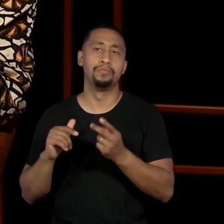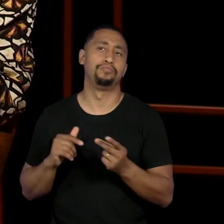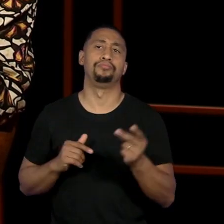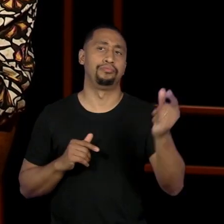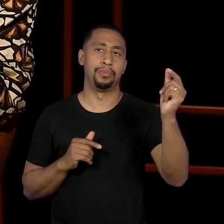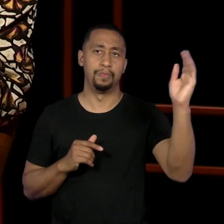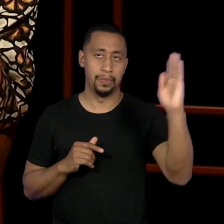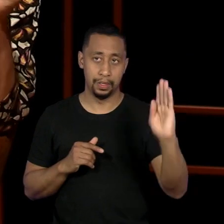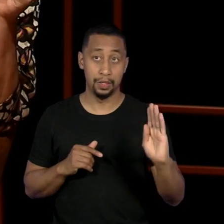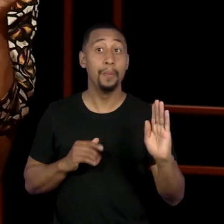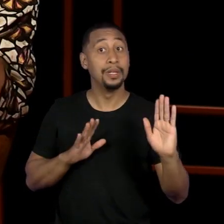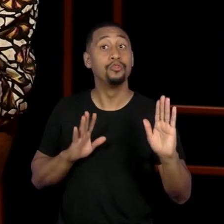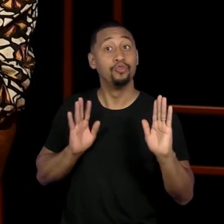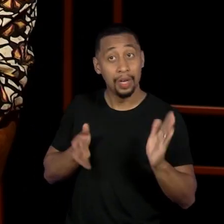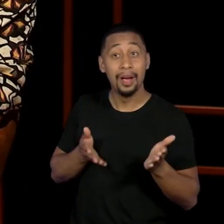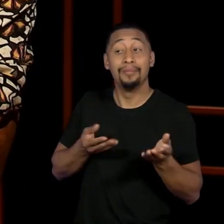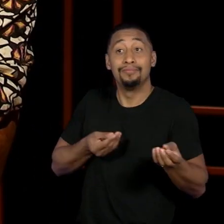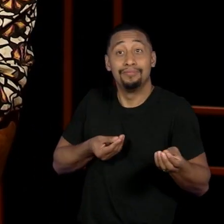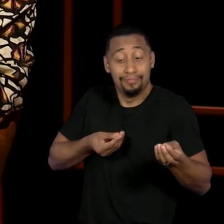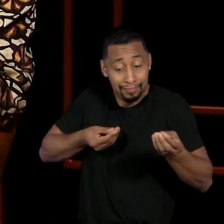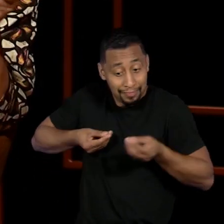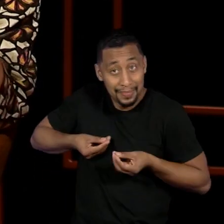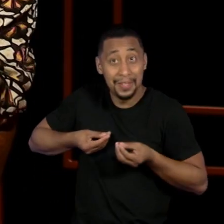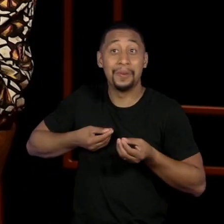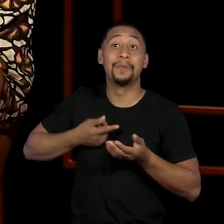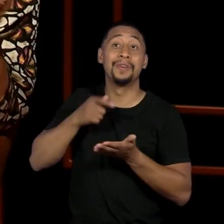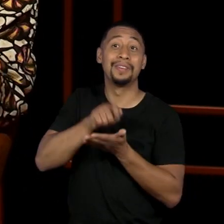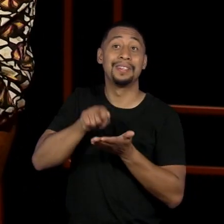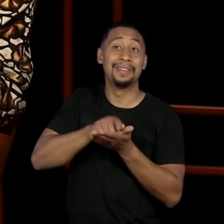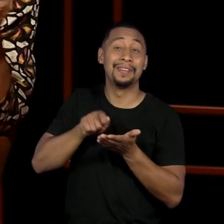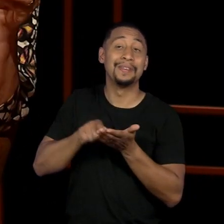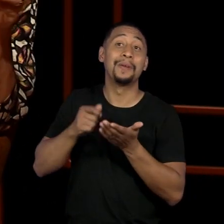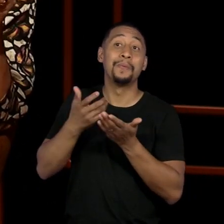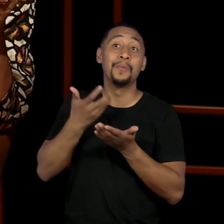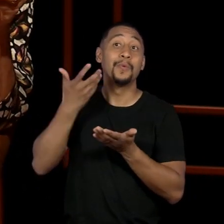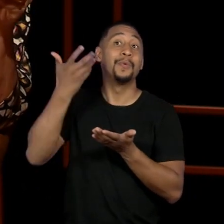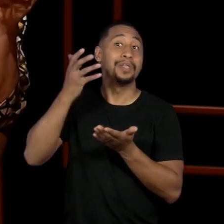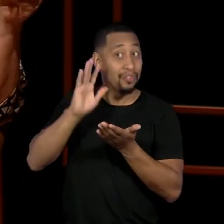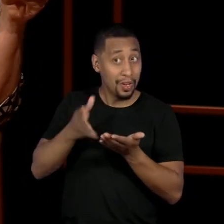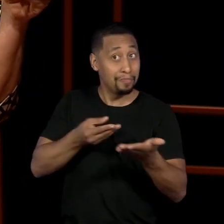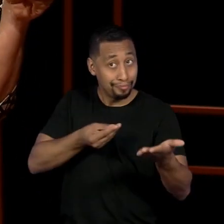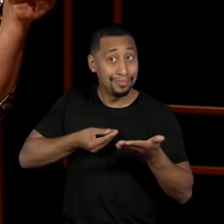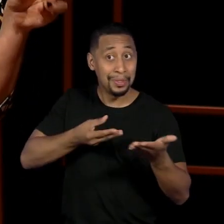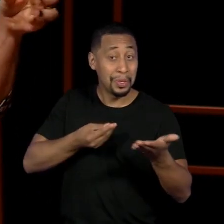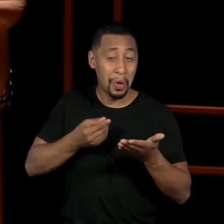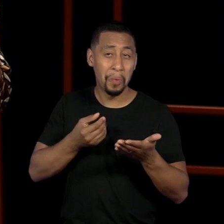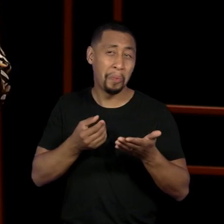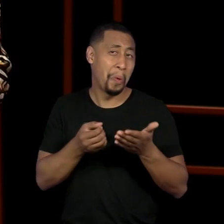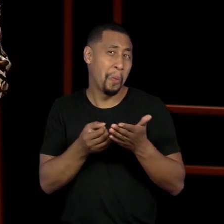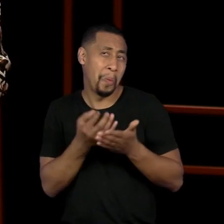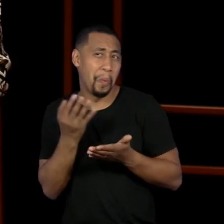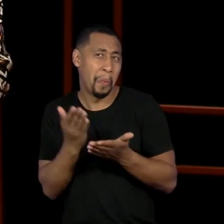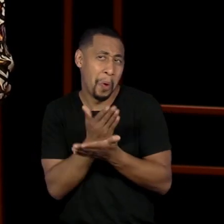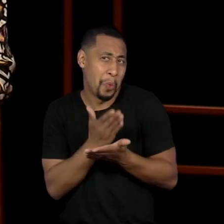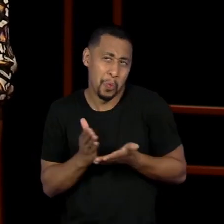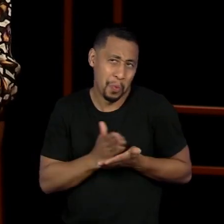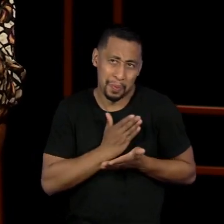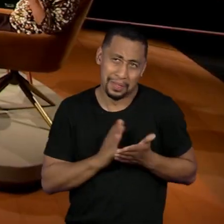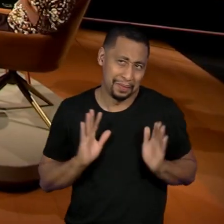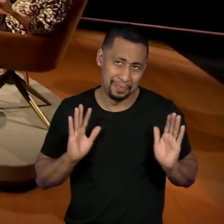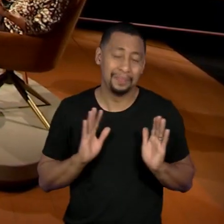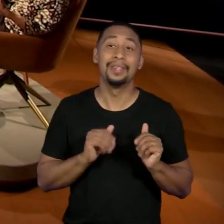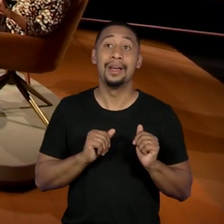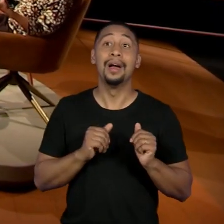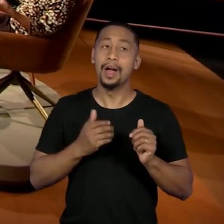ele deixou já algumas músicas e eu fiquei a pôr as letras, já para o meu primeiro disco, para o Terra de Mel. E